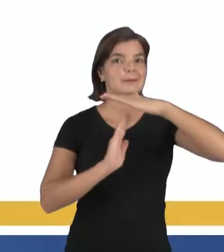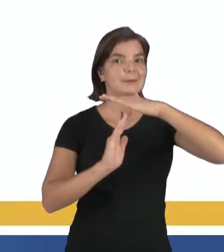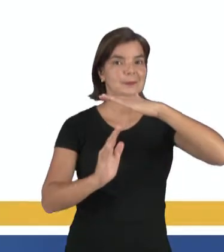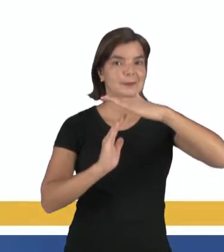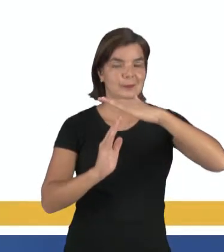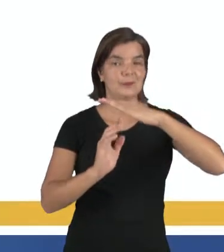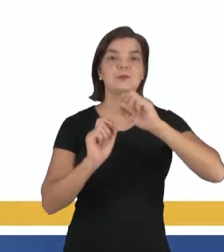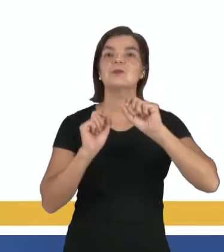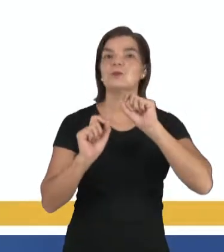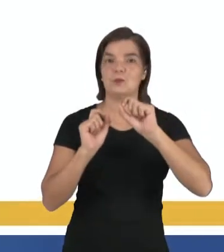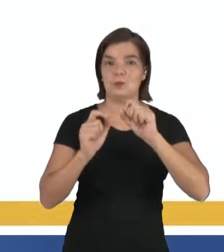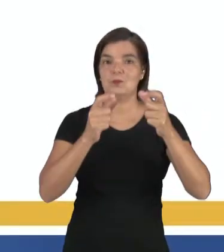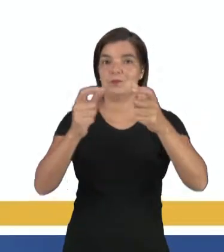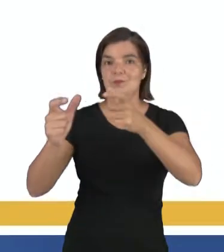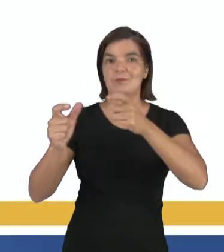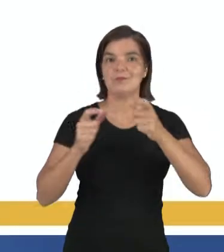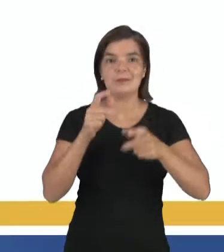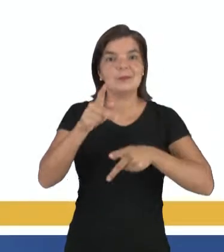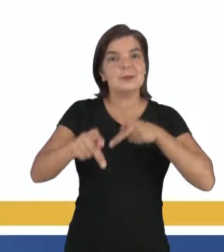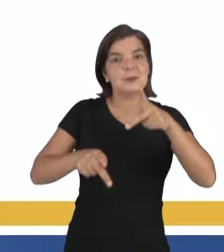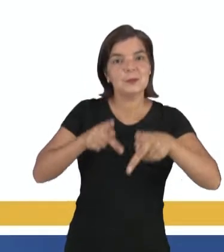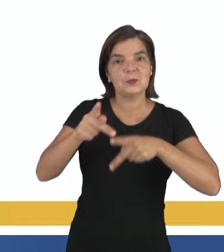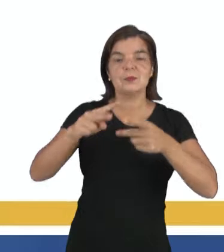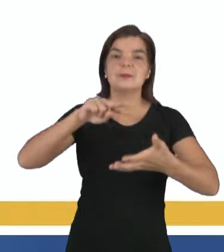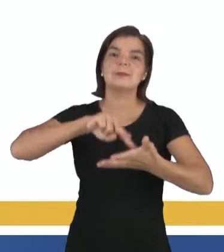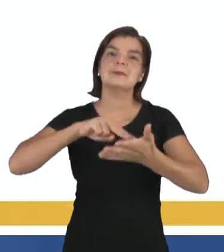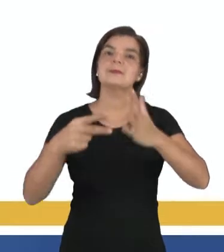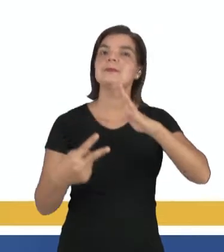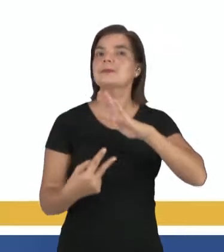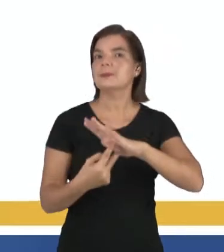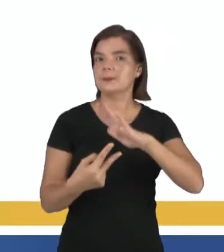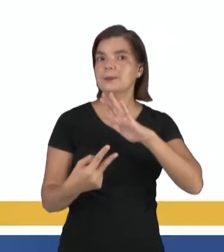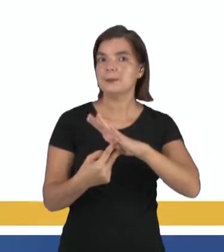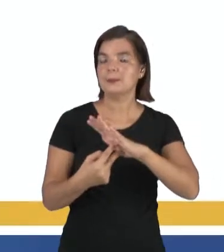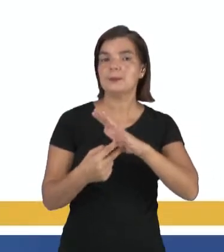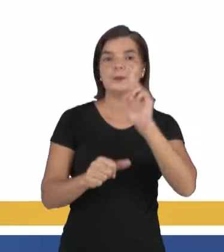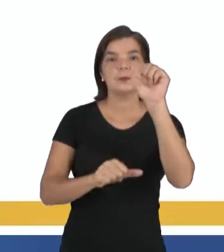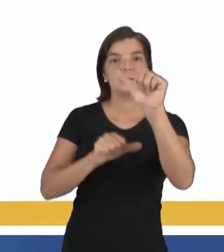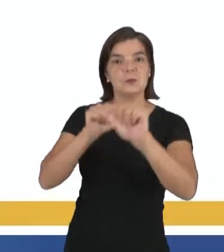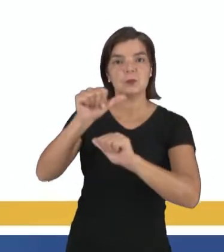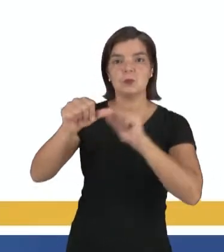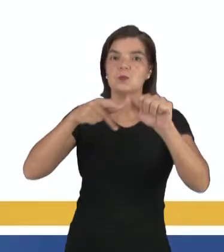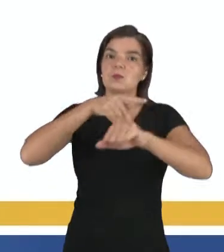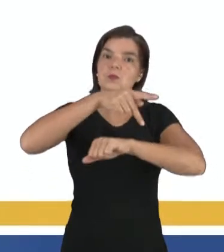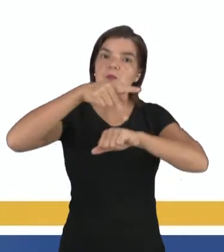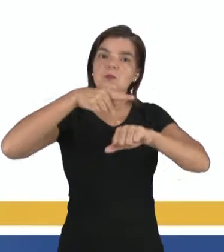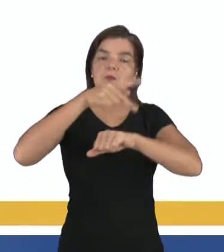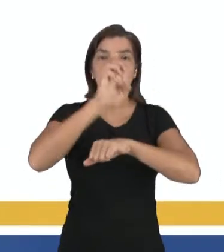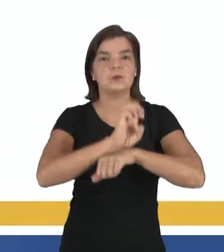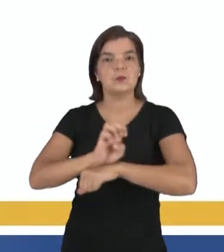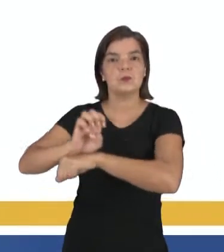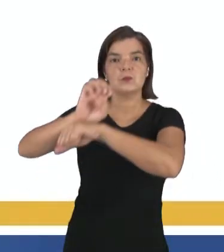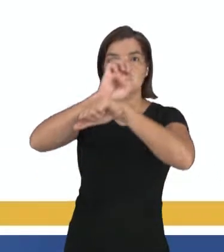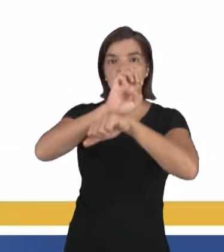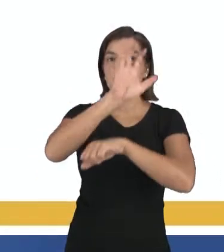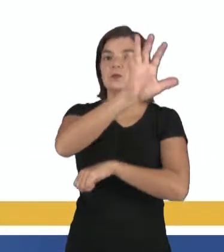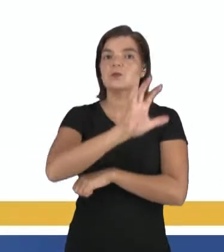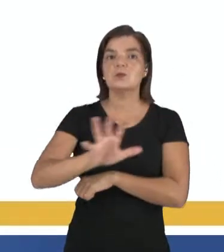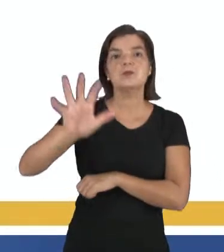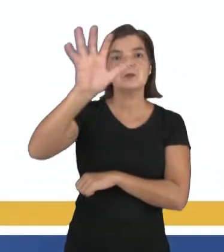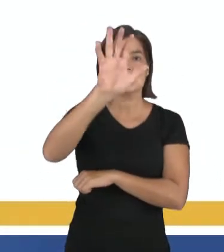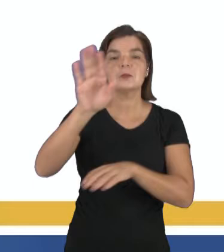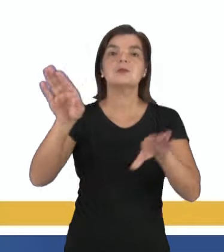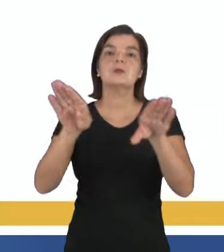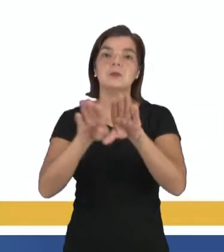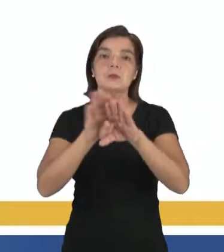corresponde à mobilidade espacial da população, ou seja, é o ato de trocar de país, estado, região ou até